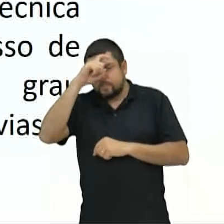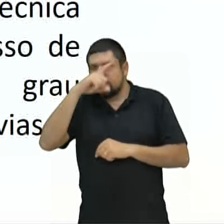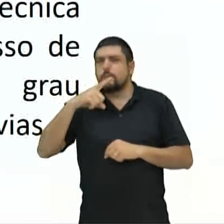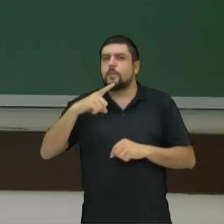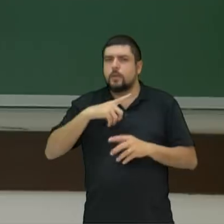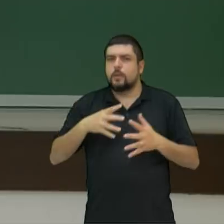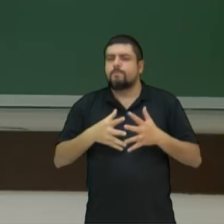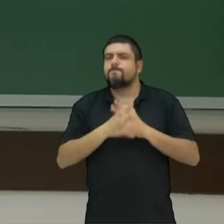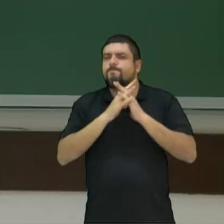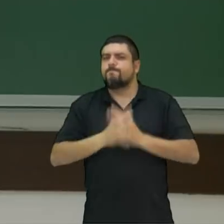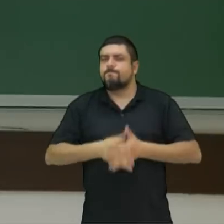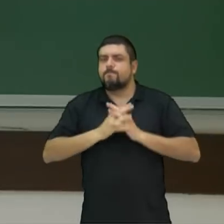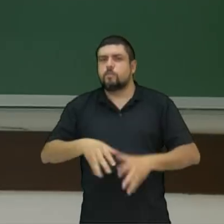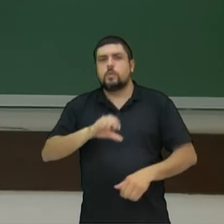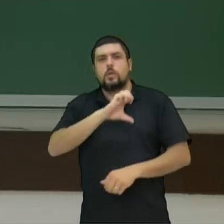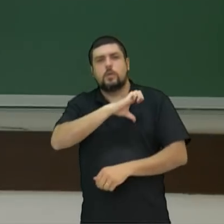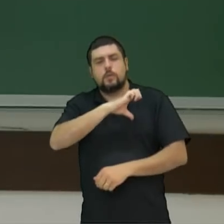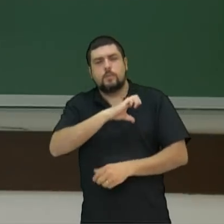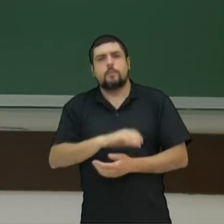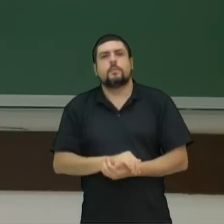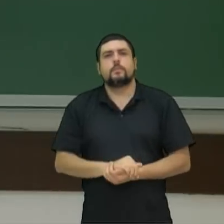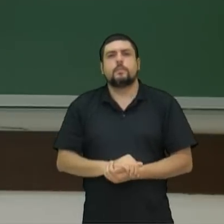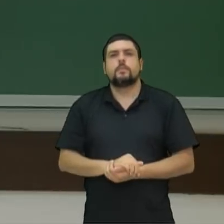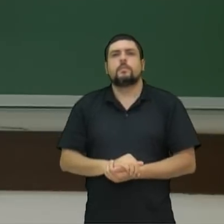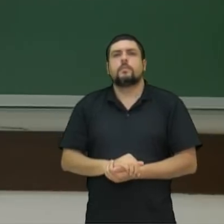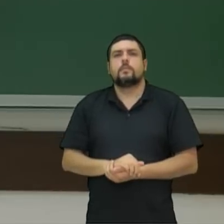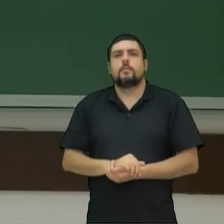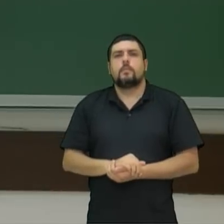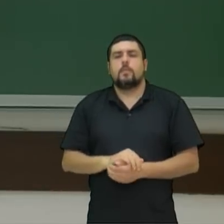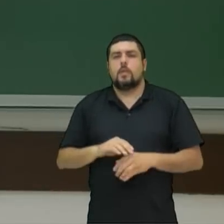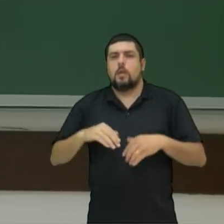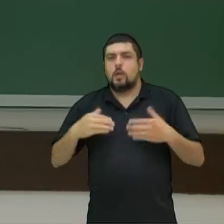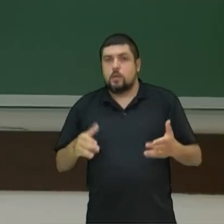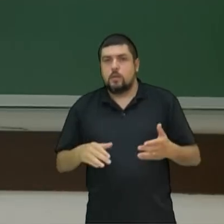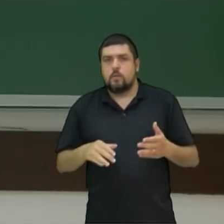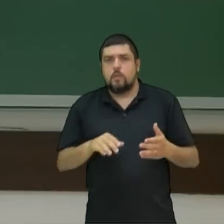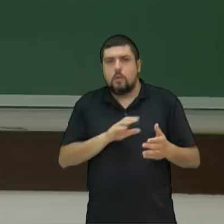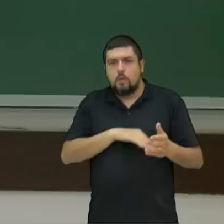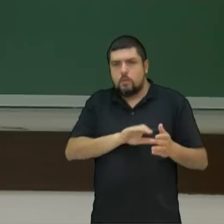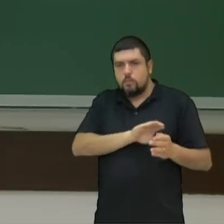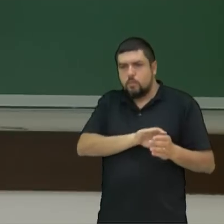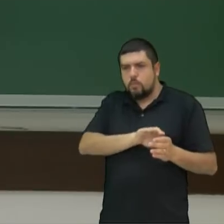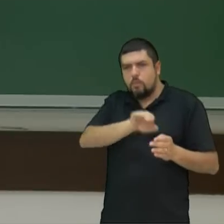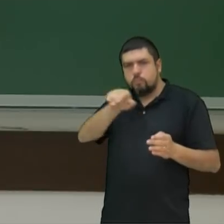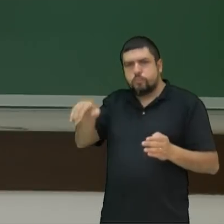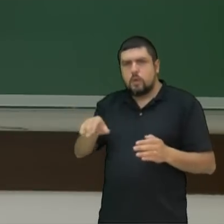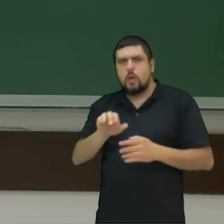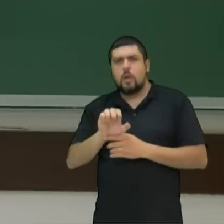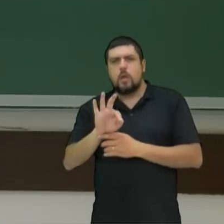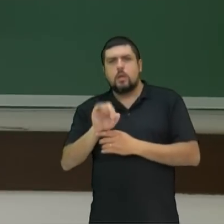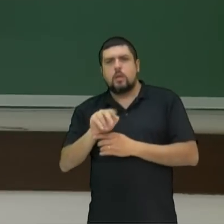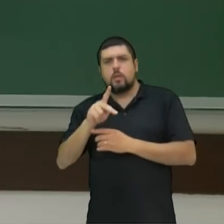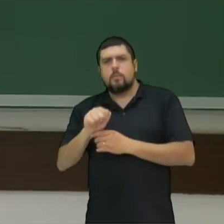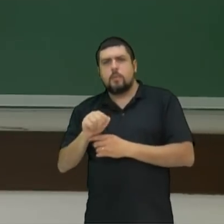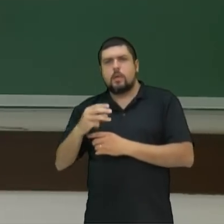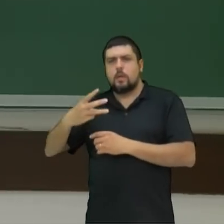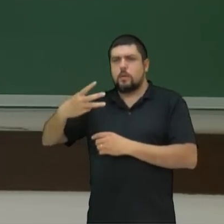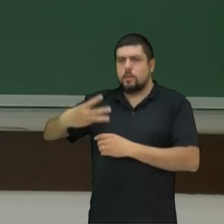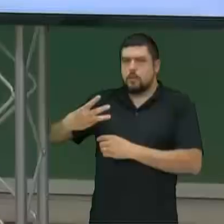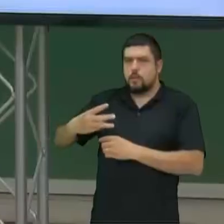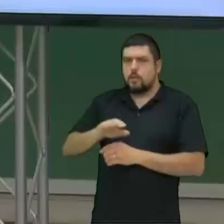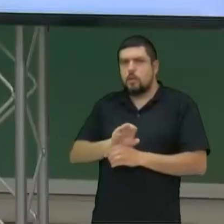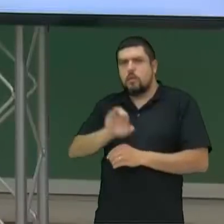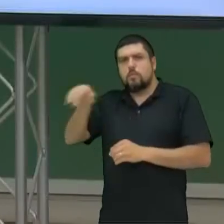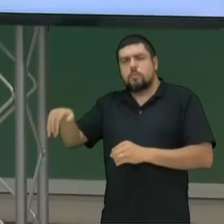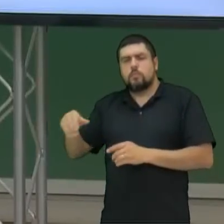óbvias. Então veja, está falando aqui que eles estão pulando a etapa 3 de produção de vacina. Qual é essa etapa? Olha aqui para vocês